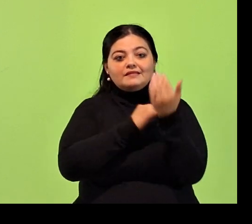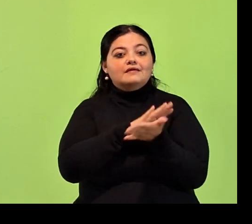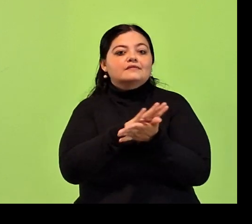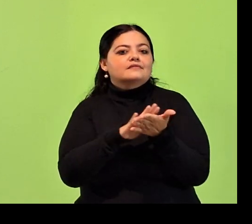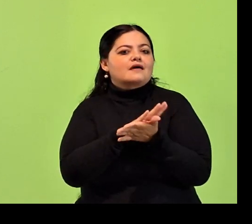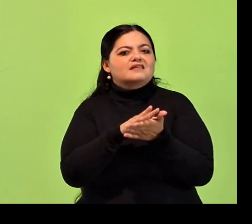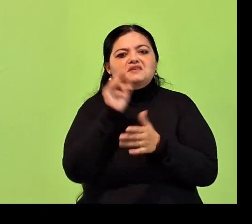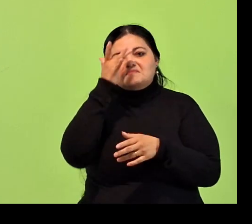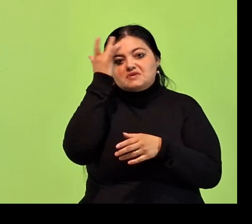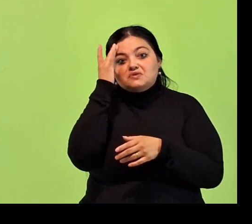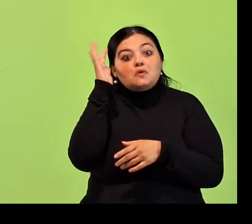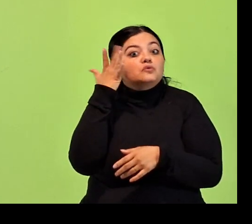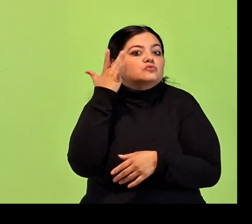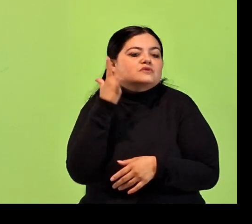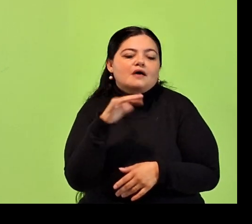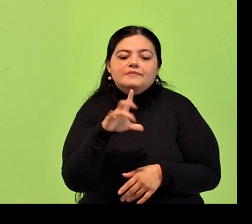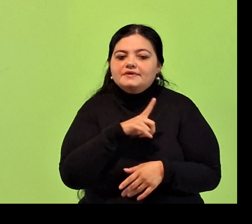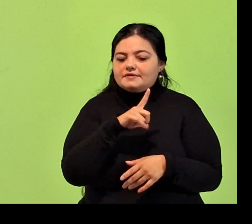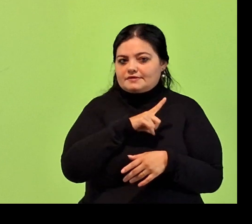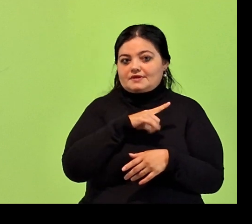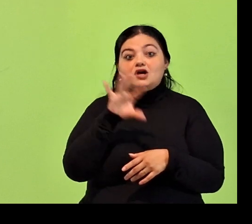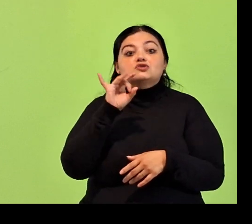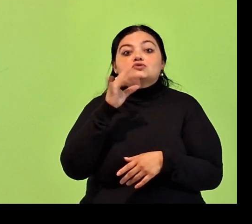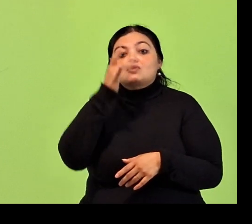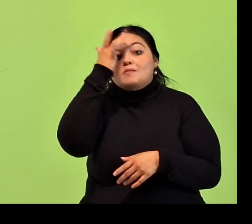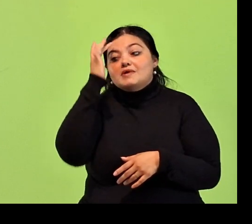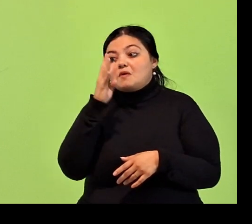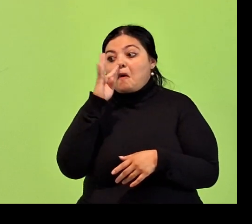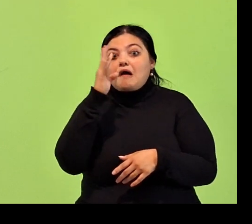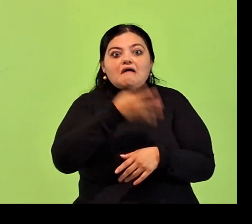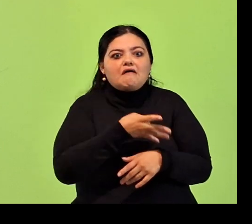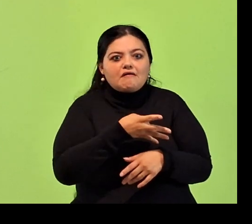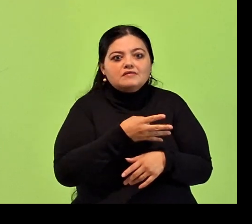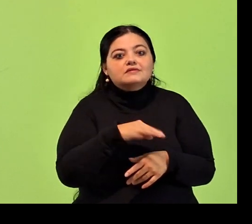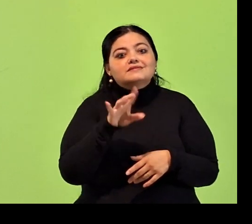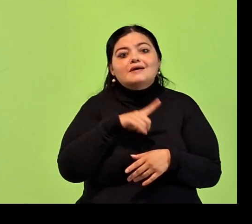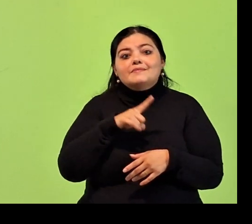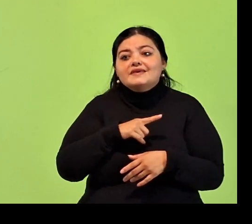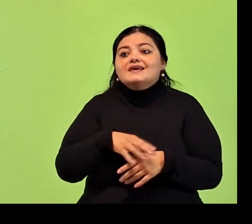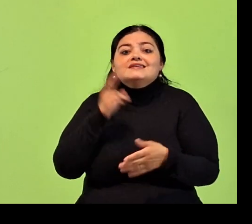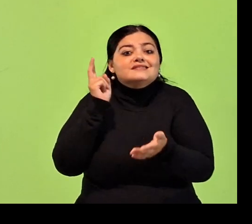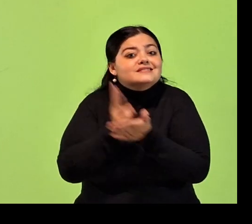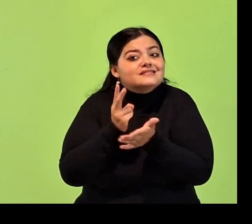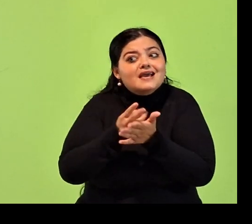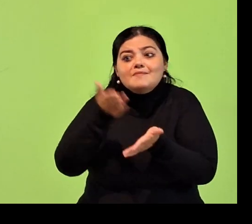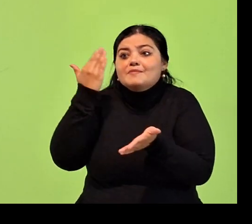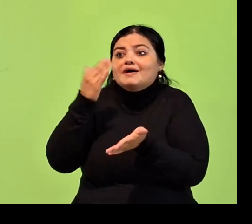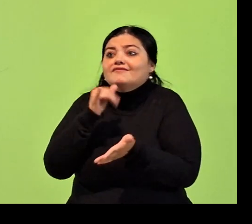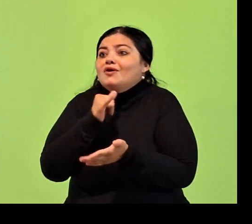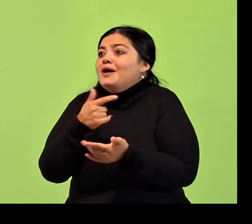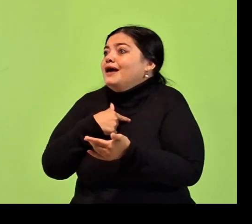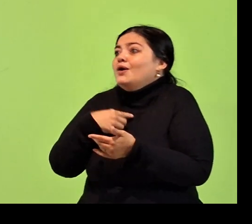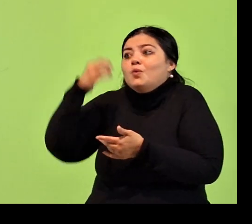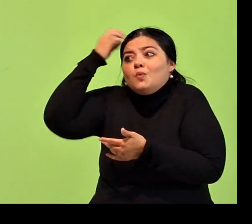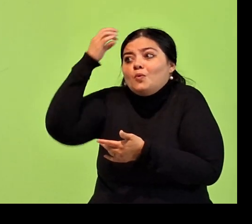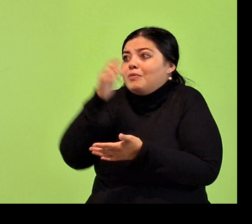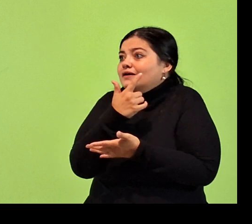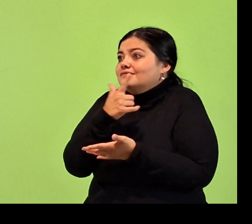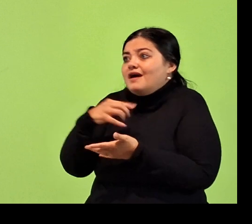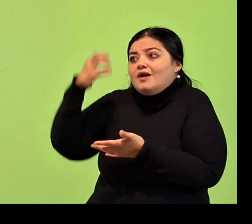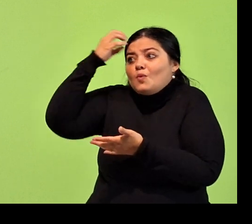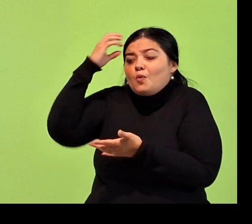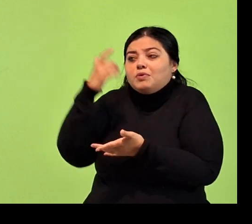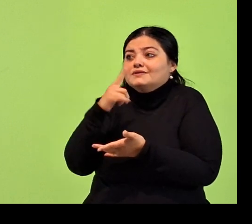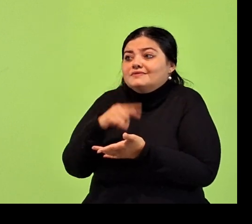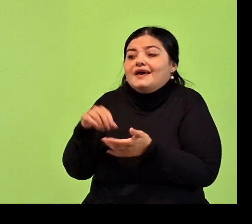que existia, além dos próprios acusados, que desde a época falavam o tempo todo que estavam sendo gravados durante as